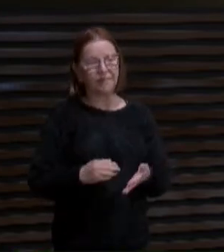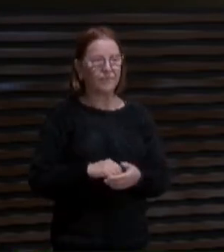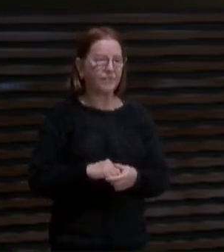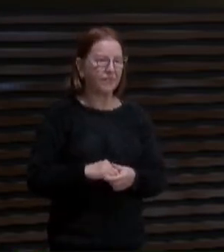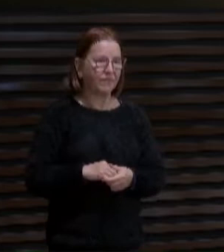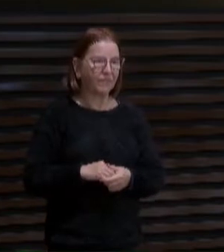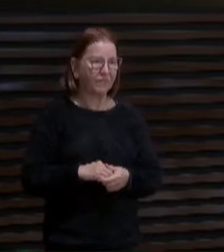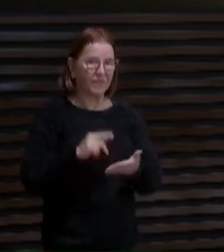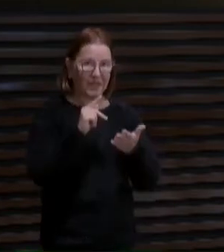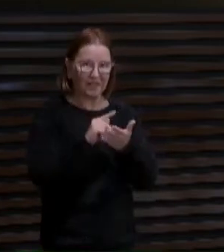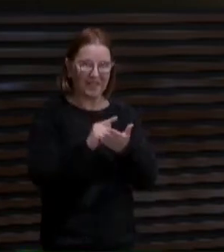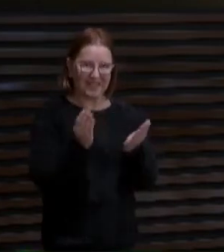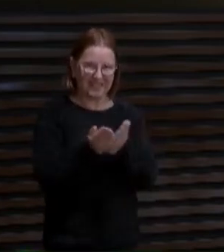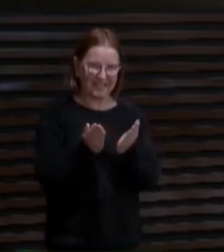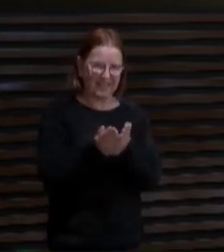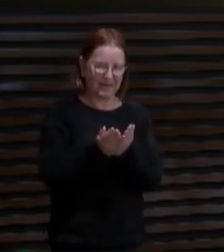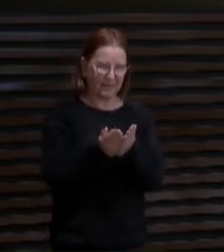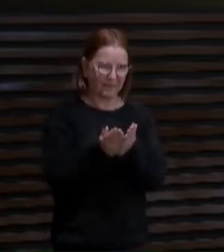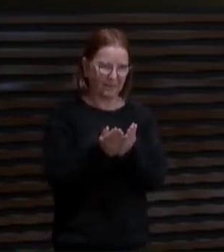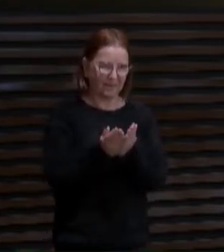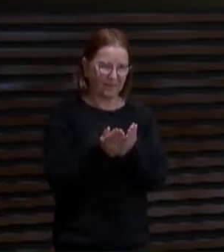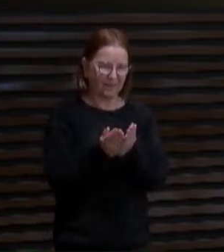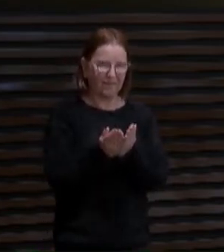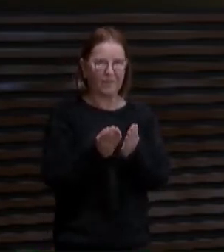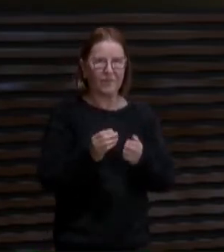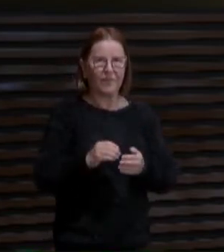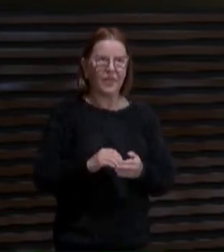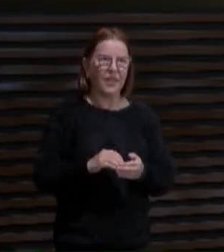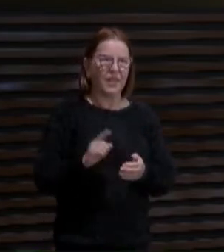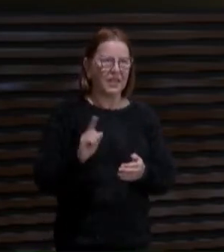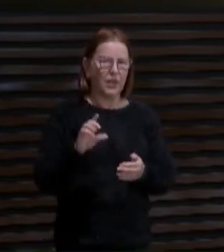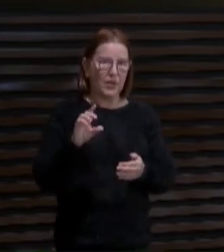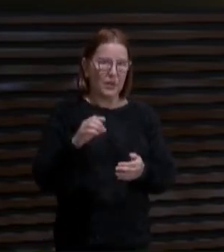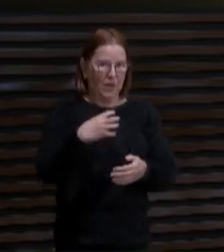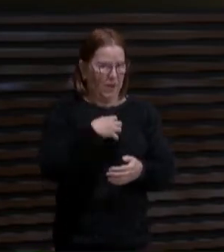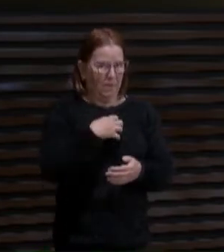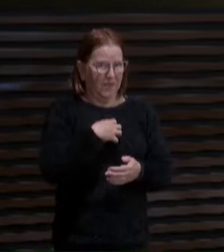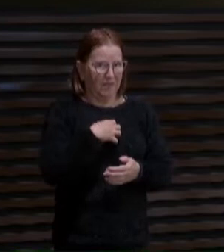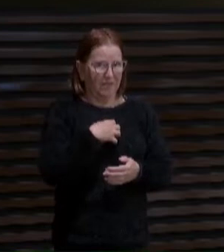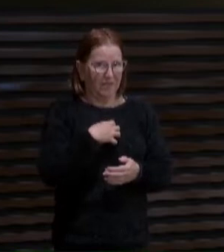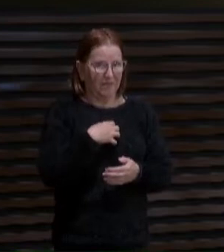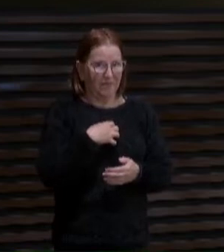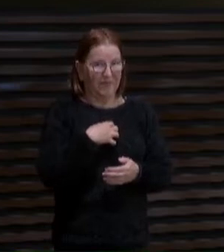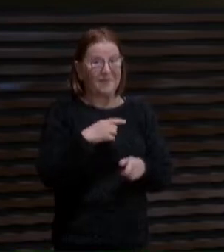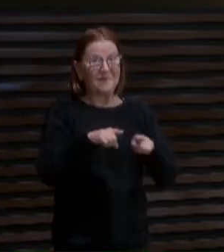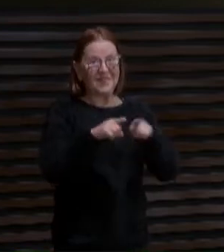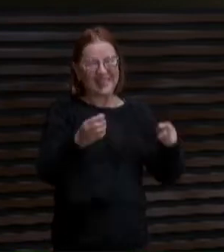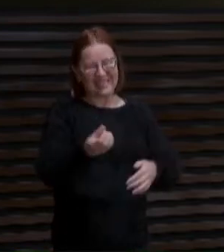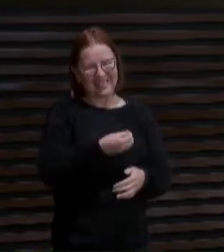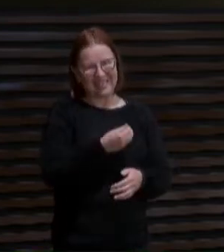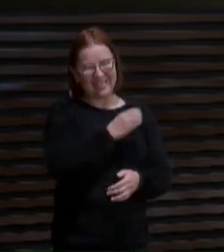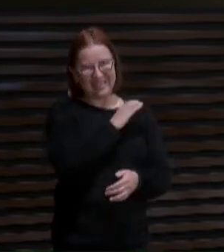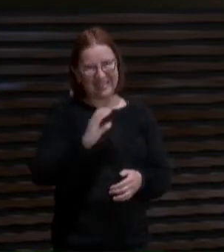o verdadeiro cristianismo não é meromoralismo comportamental mas é a vida de Cristo